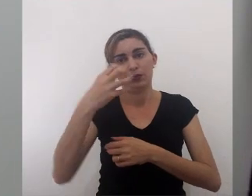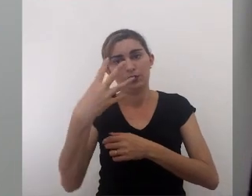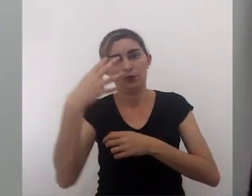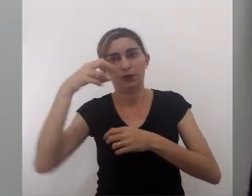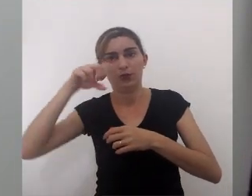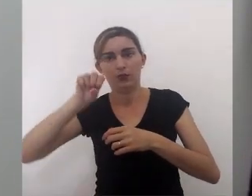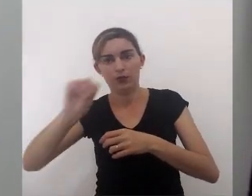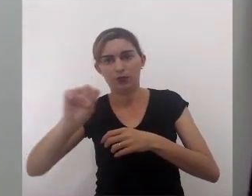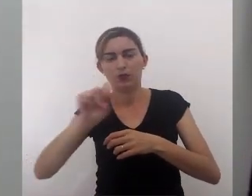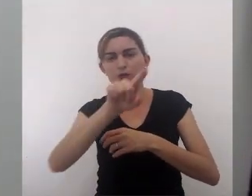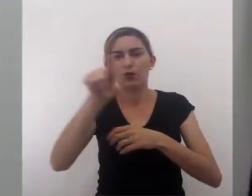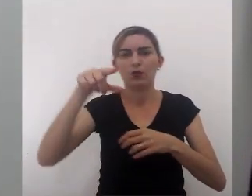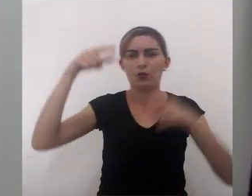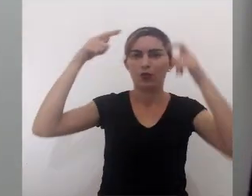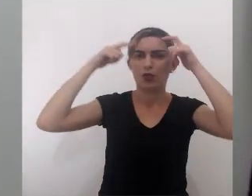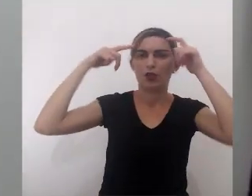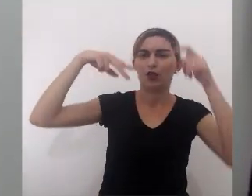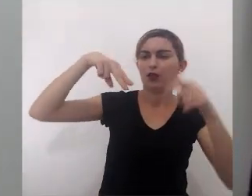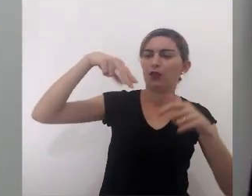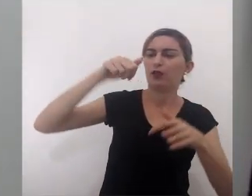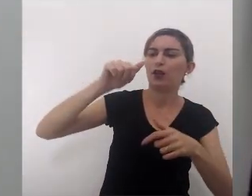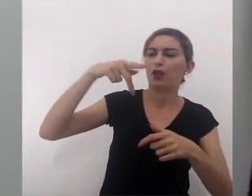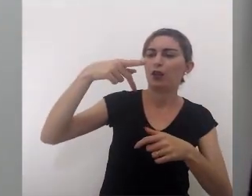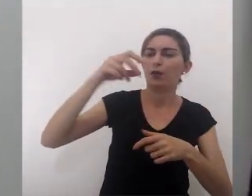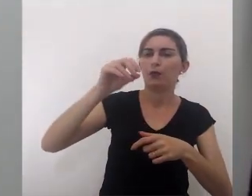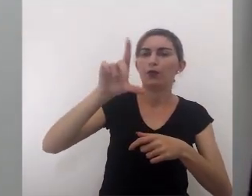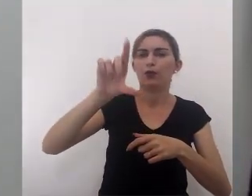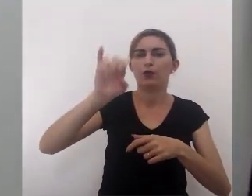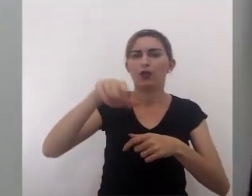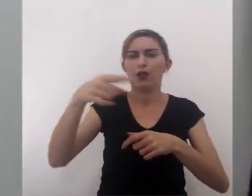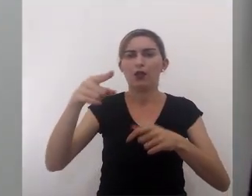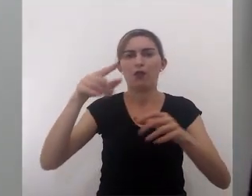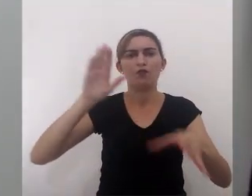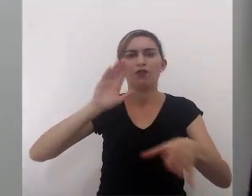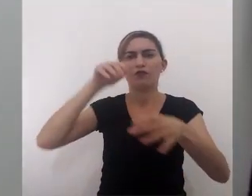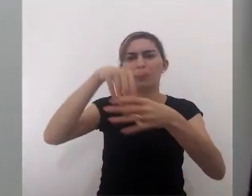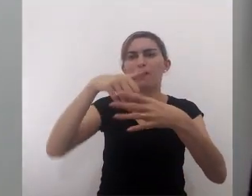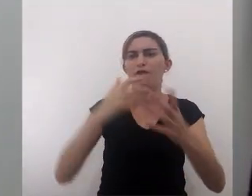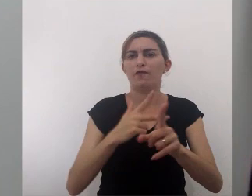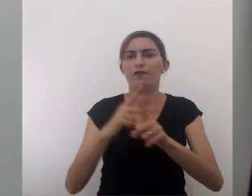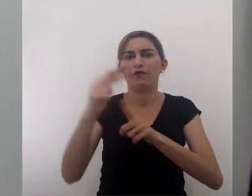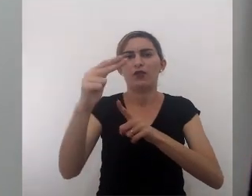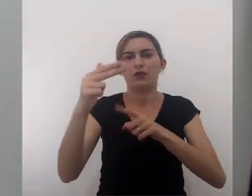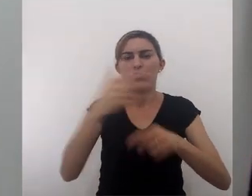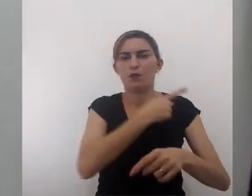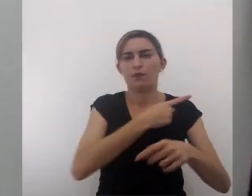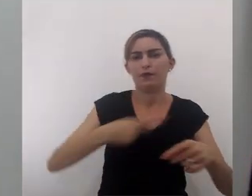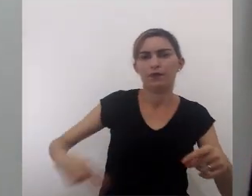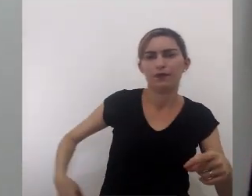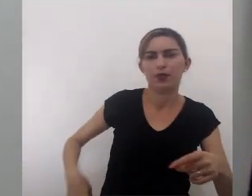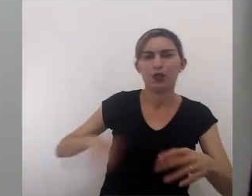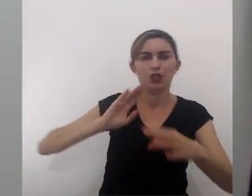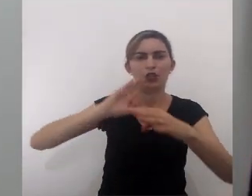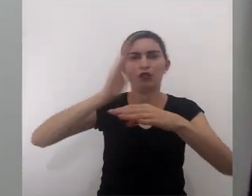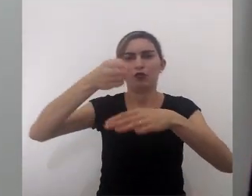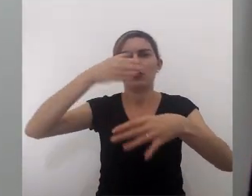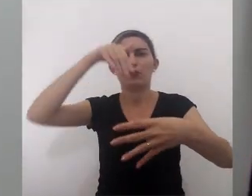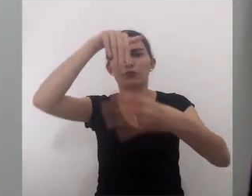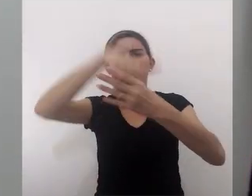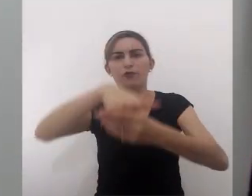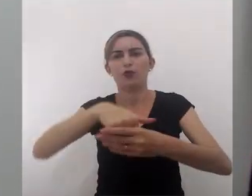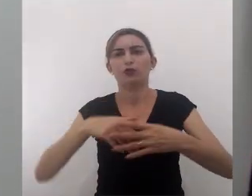1848, Luiz Napoleão Bonaparte foi eleito presidente por voto direto.